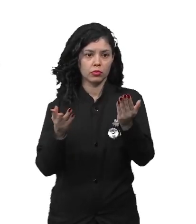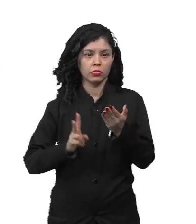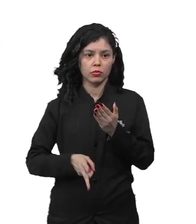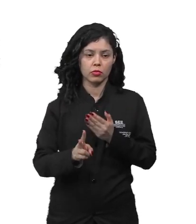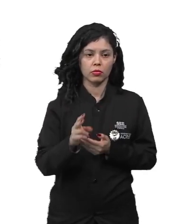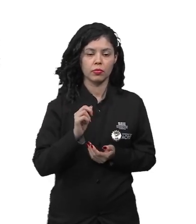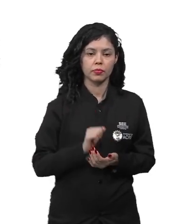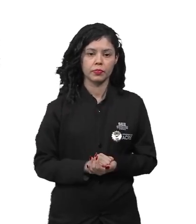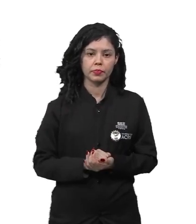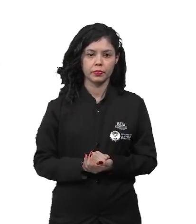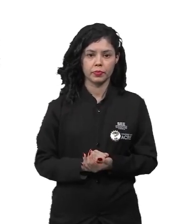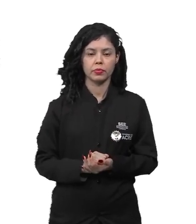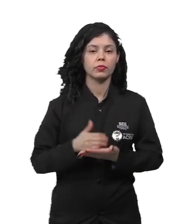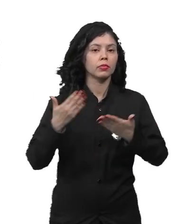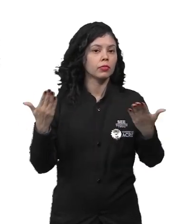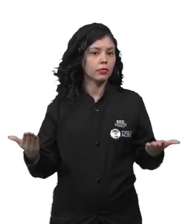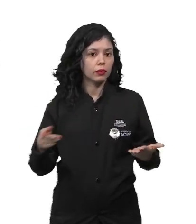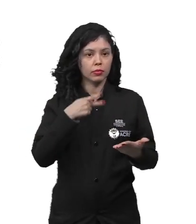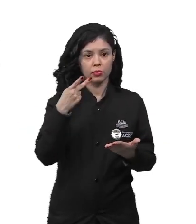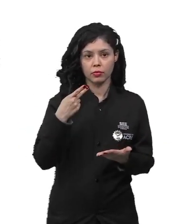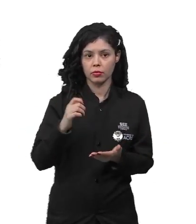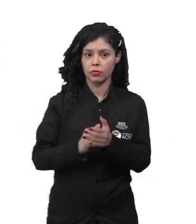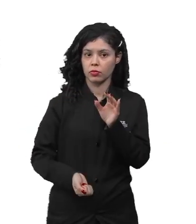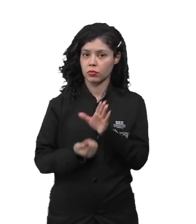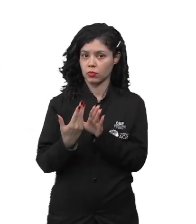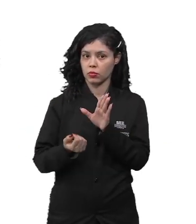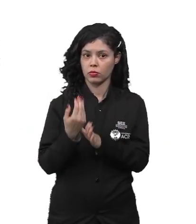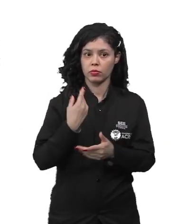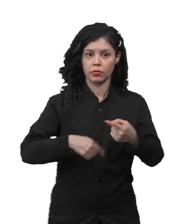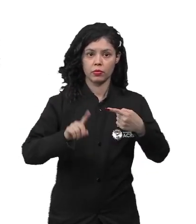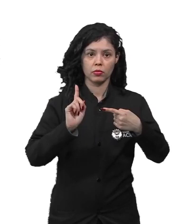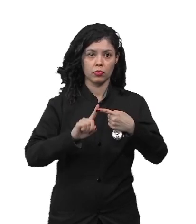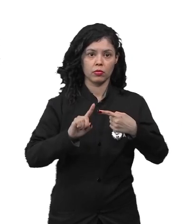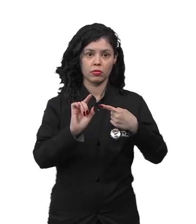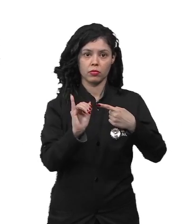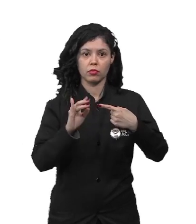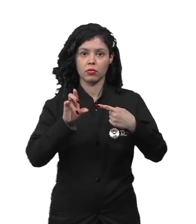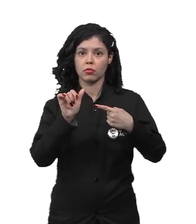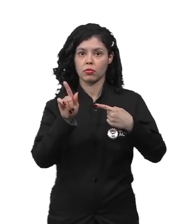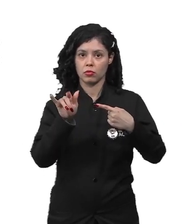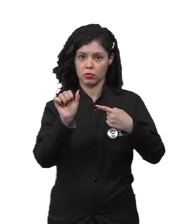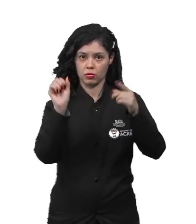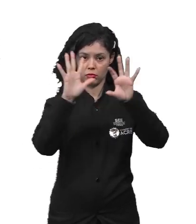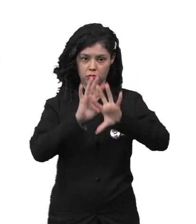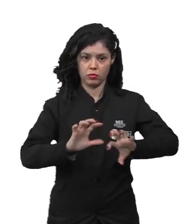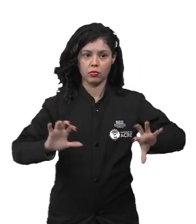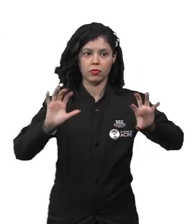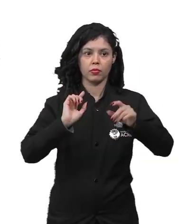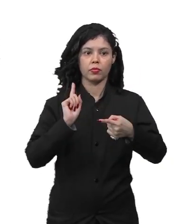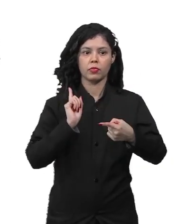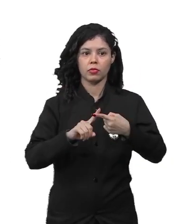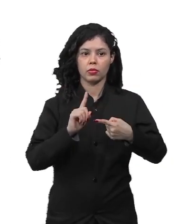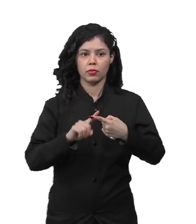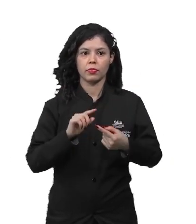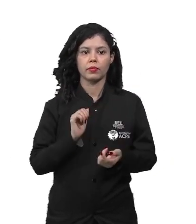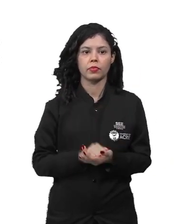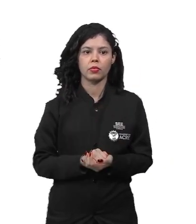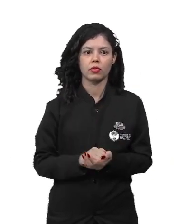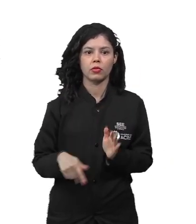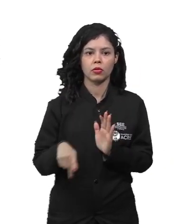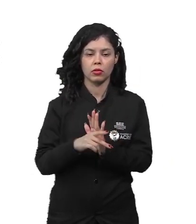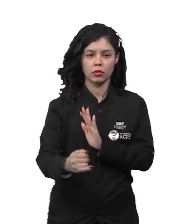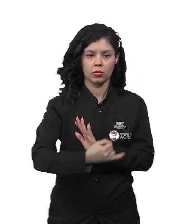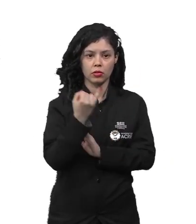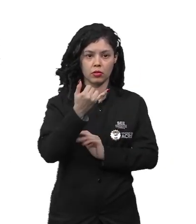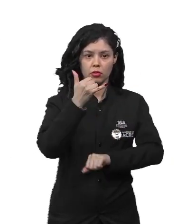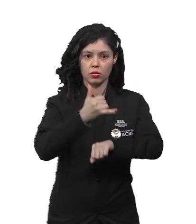Continuando, vamos falar dos produtos gerados. Primeiro, biogás. Composição, pessoal. O biogás ele é